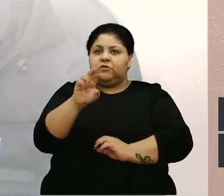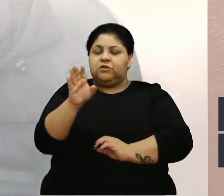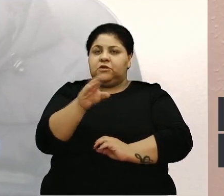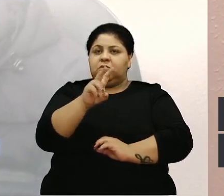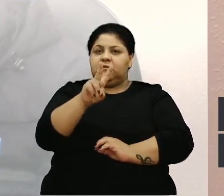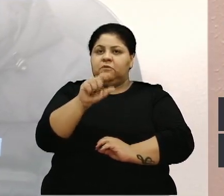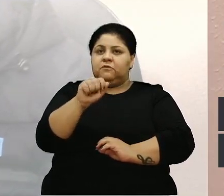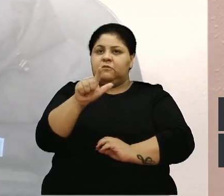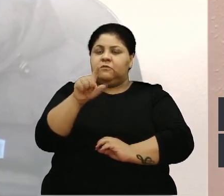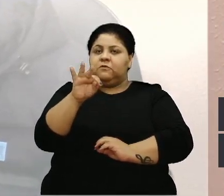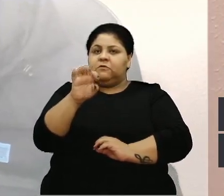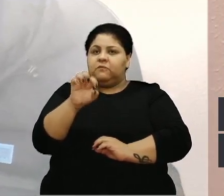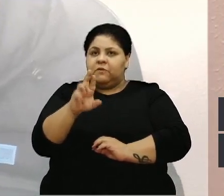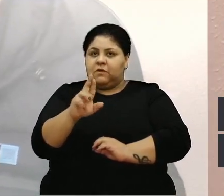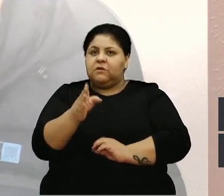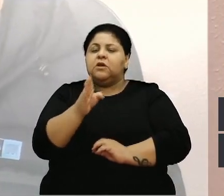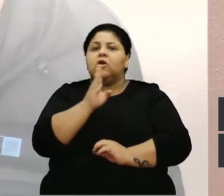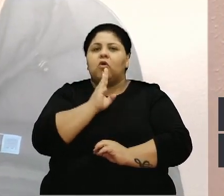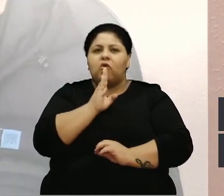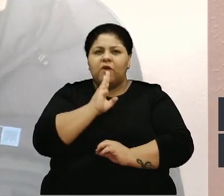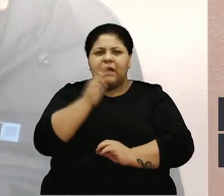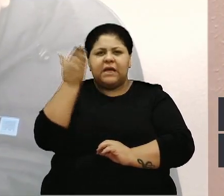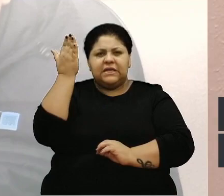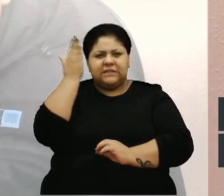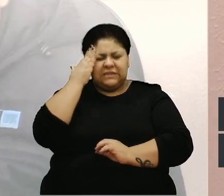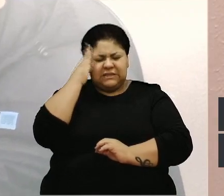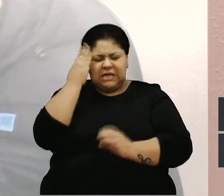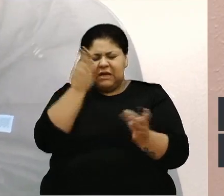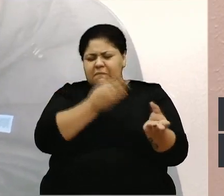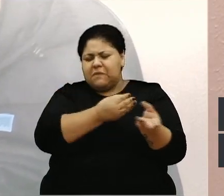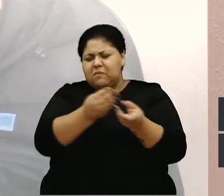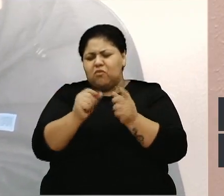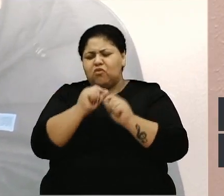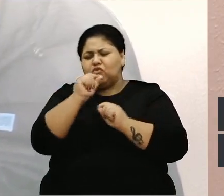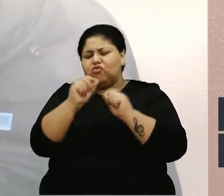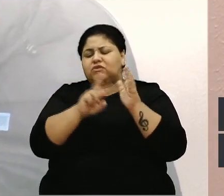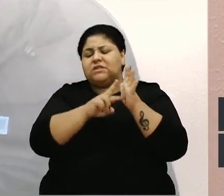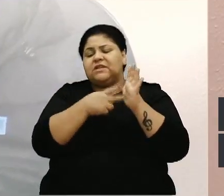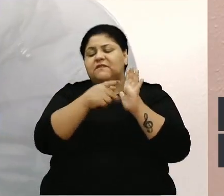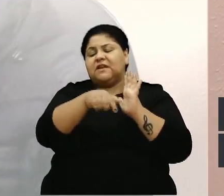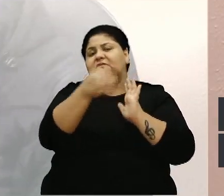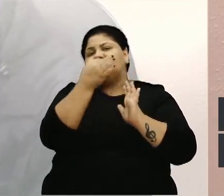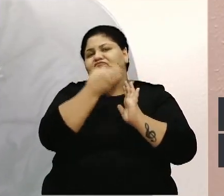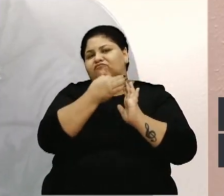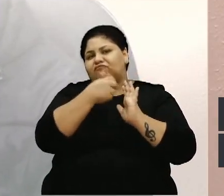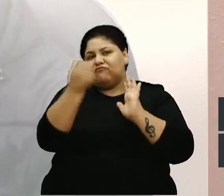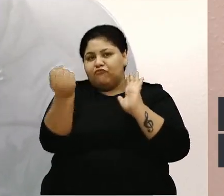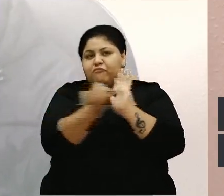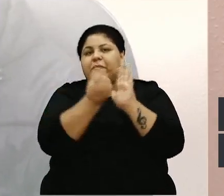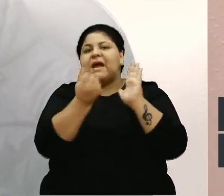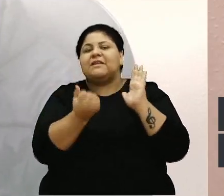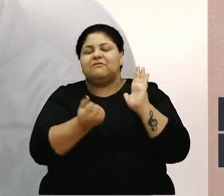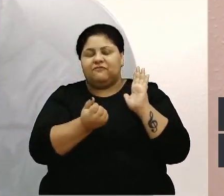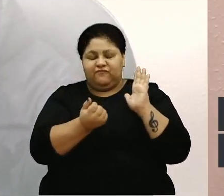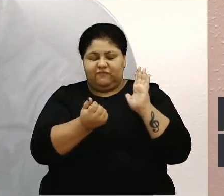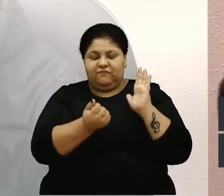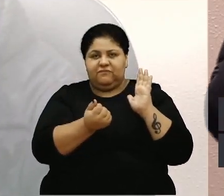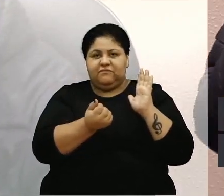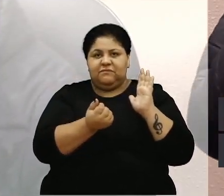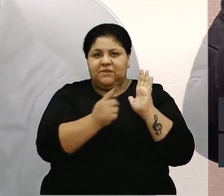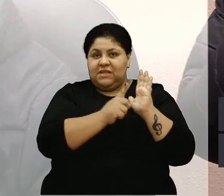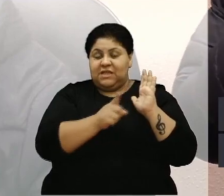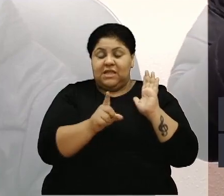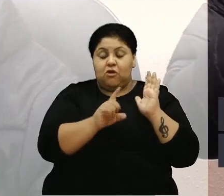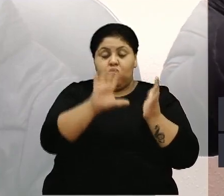e conhece e sabe muito do que isso representa para a cidade de Caxias do Sul e o quanto vai ter de impacto não só na Praça